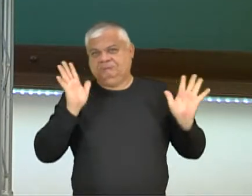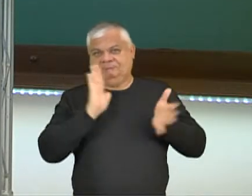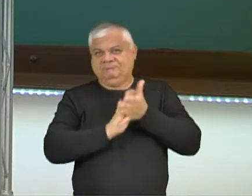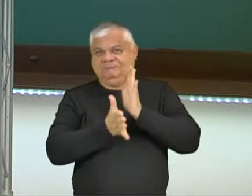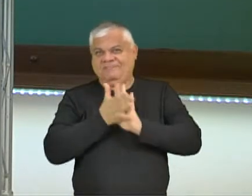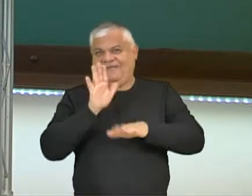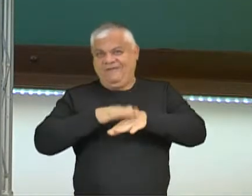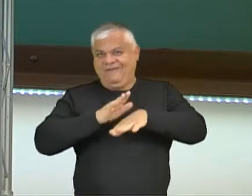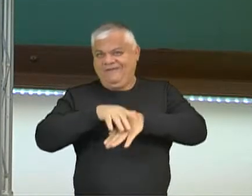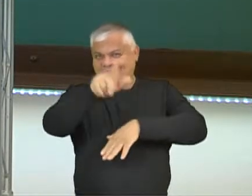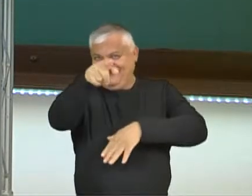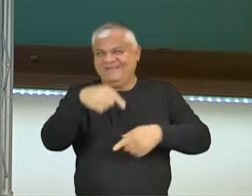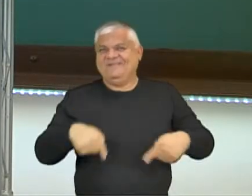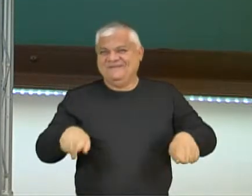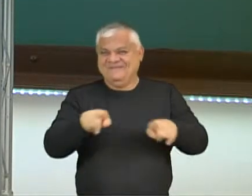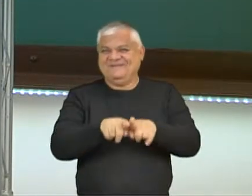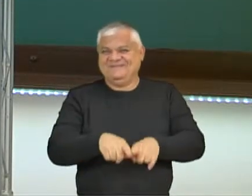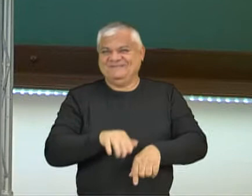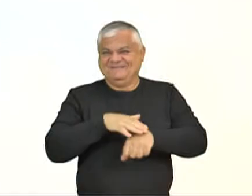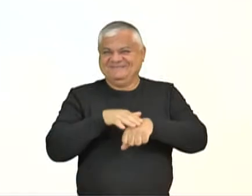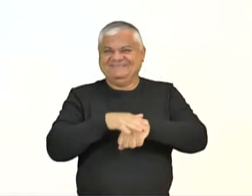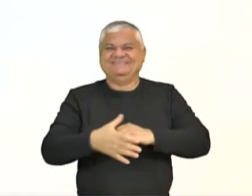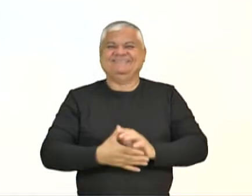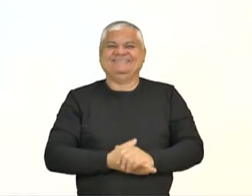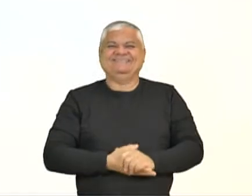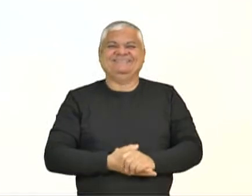lá, você faz e a gente já volta para conversar.